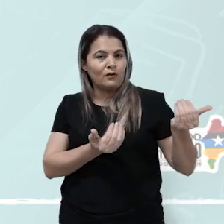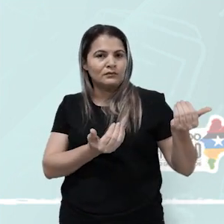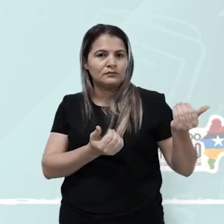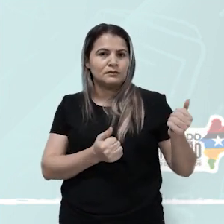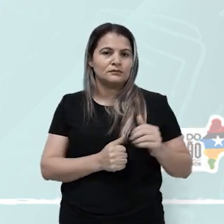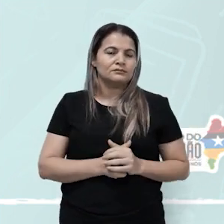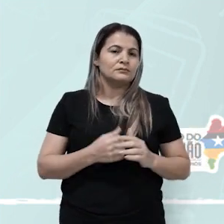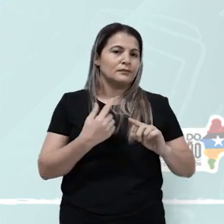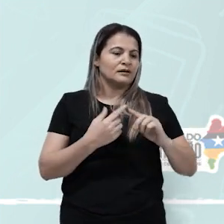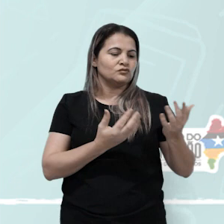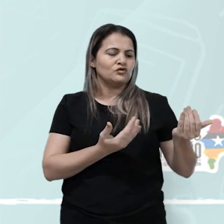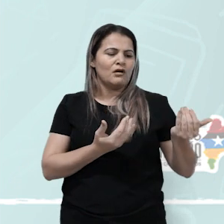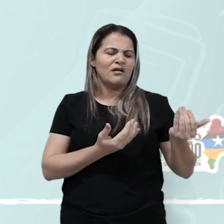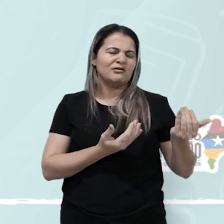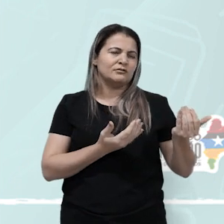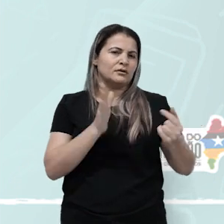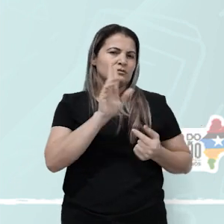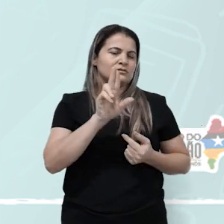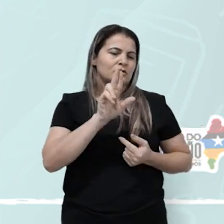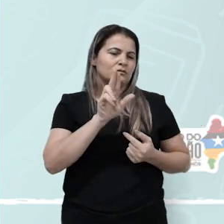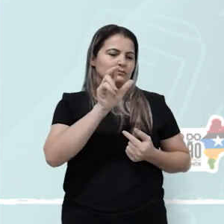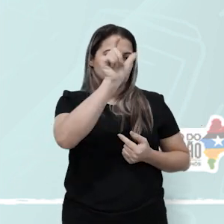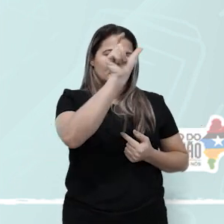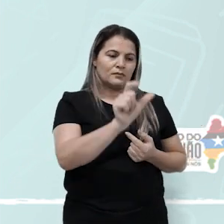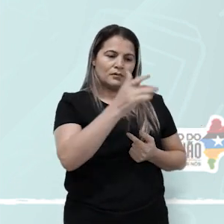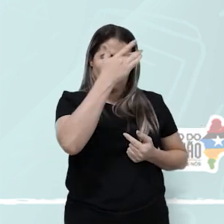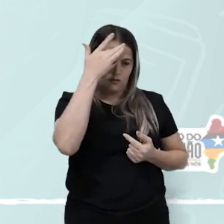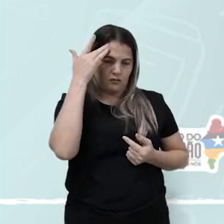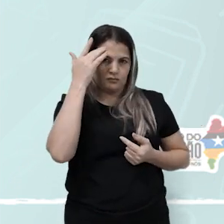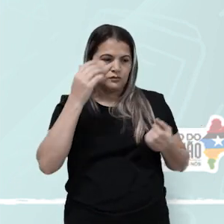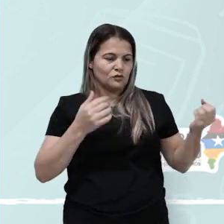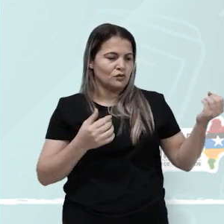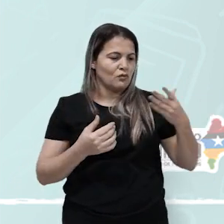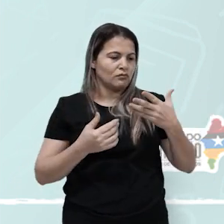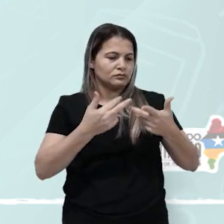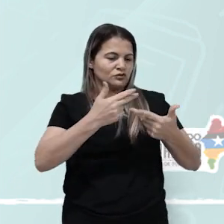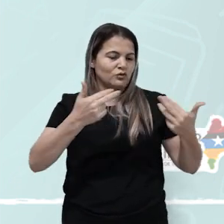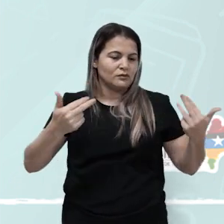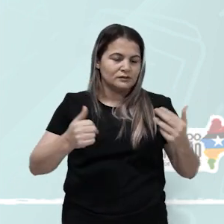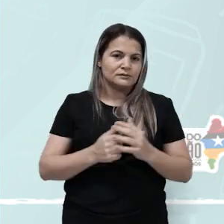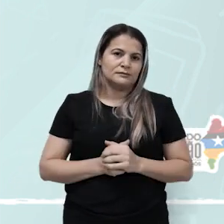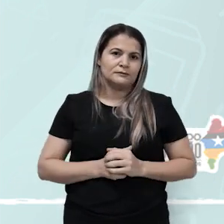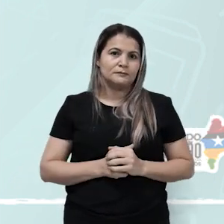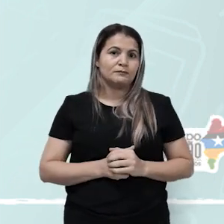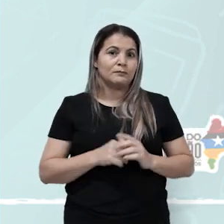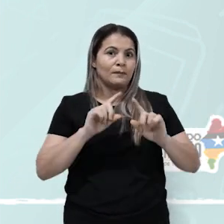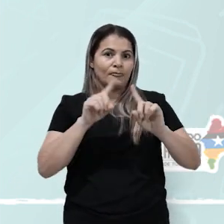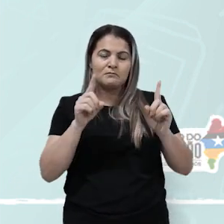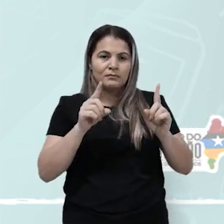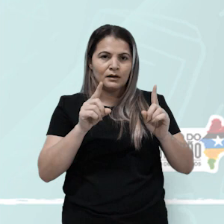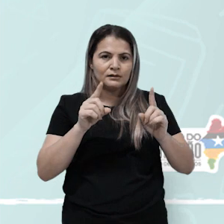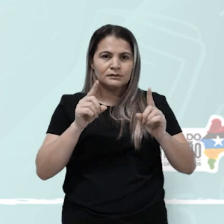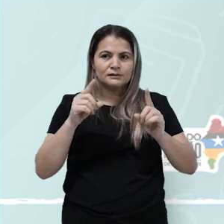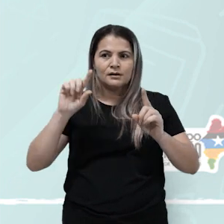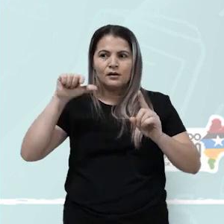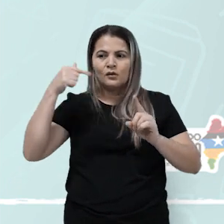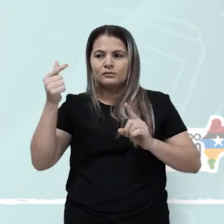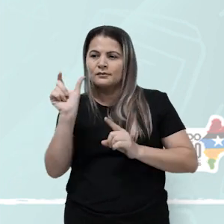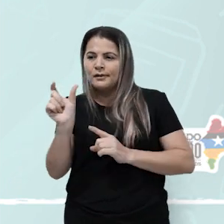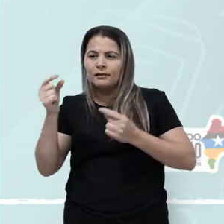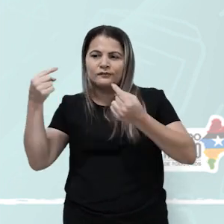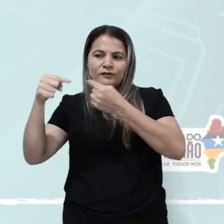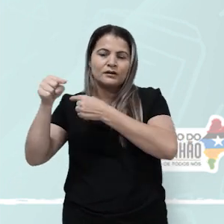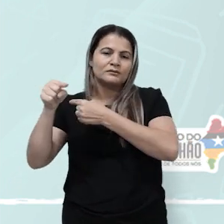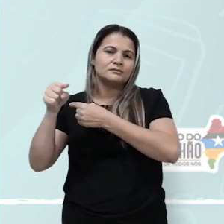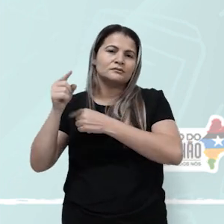você normalmente se refere à pessoa, novo a um objeto ou uma coisa. Para os dois, o antônimo é o mesmo.